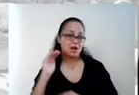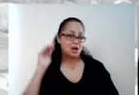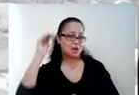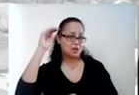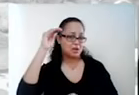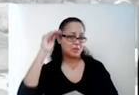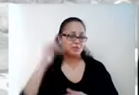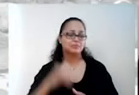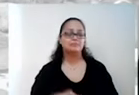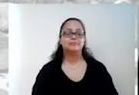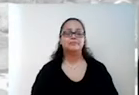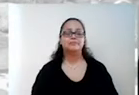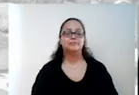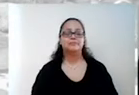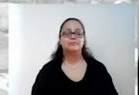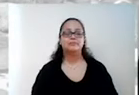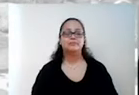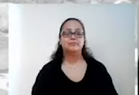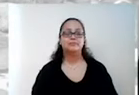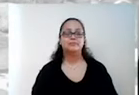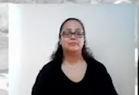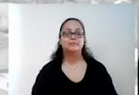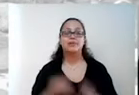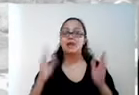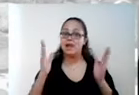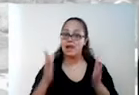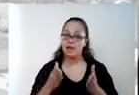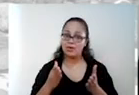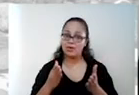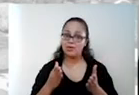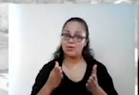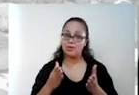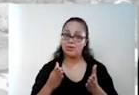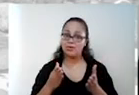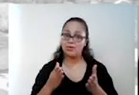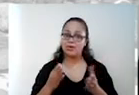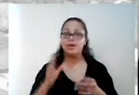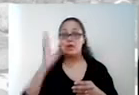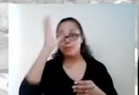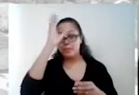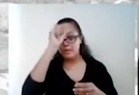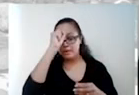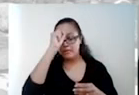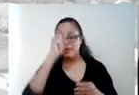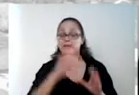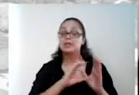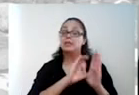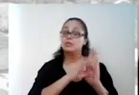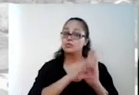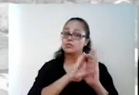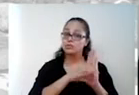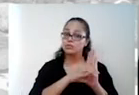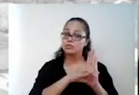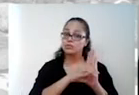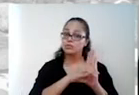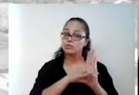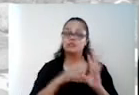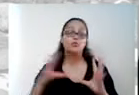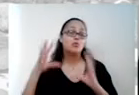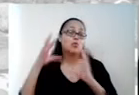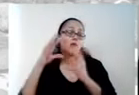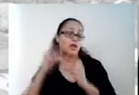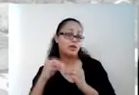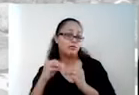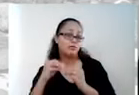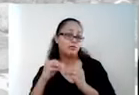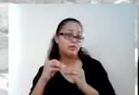Agora, vamos, para poder fixar muito bem essa ideia, esses conceitos, vamos rever todo o ciclo